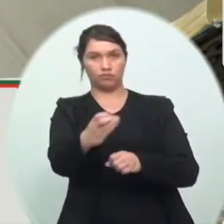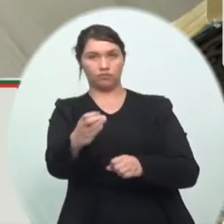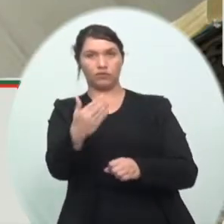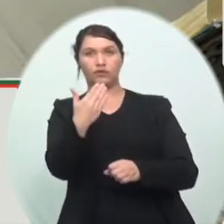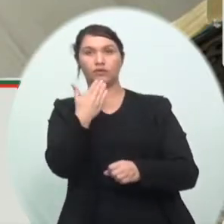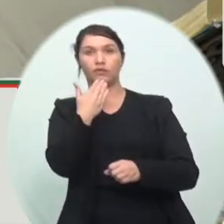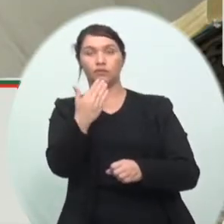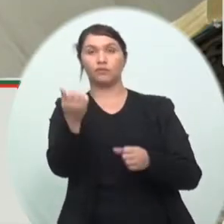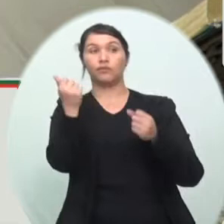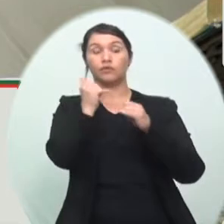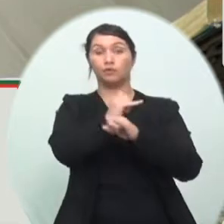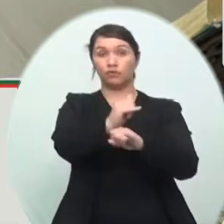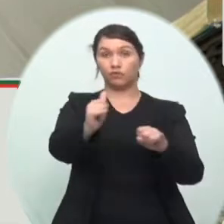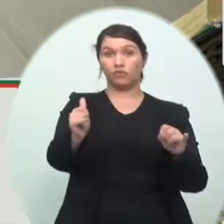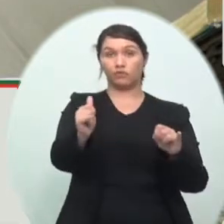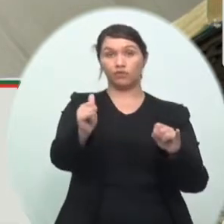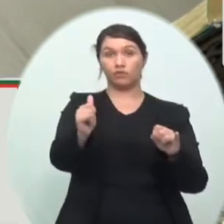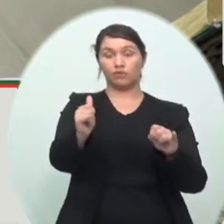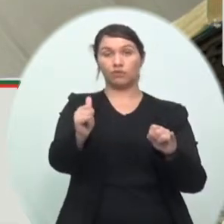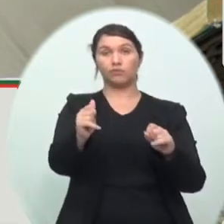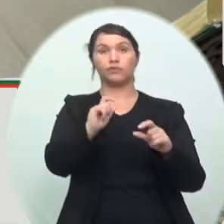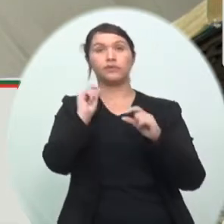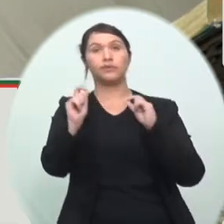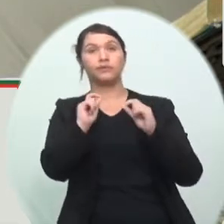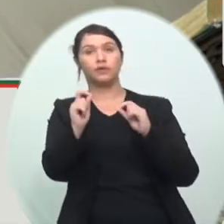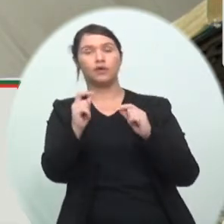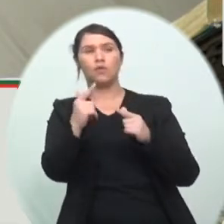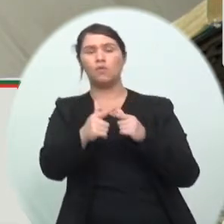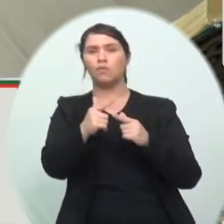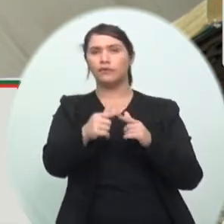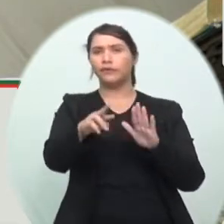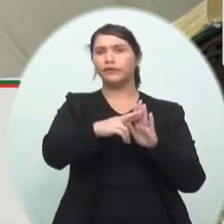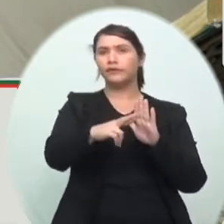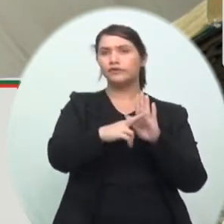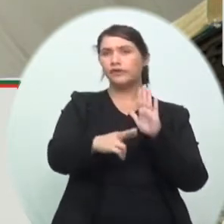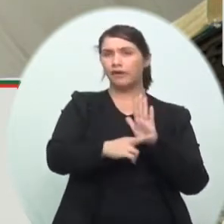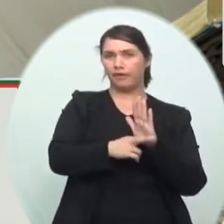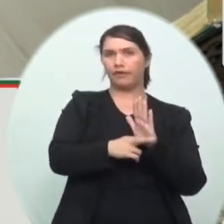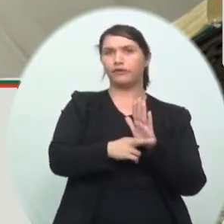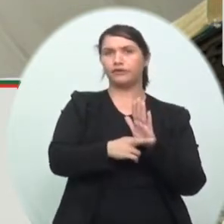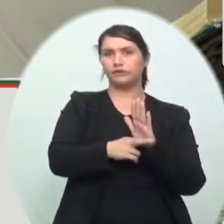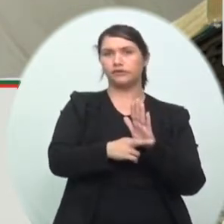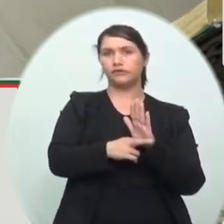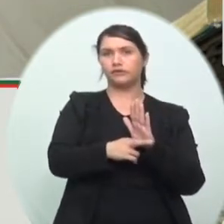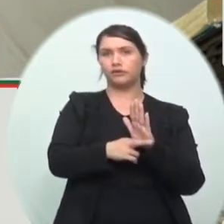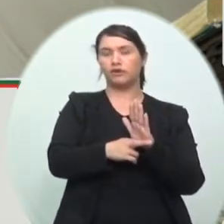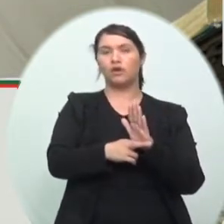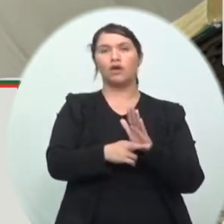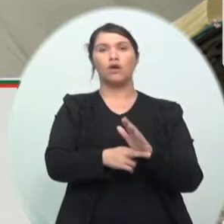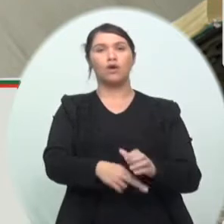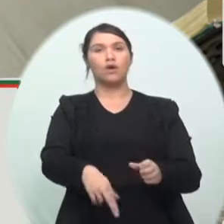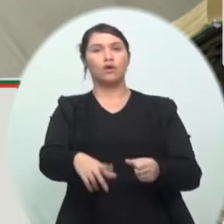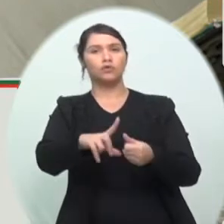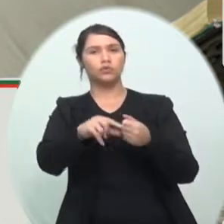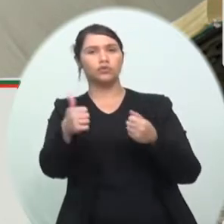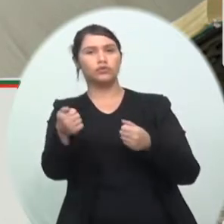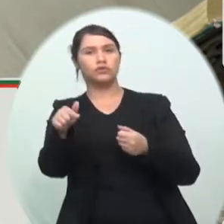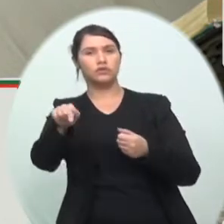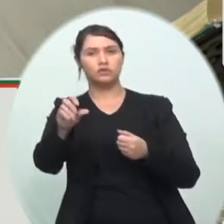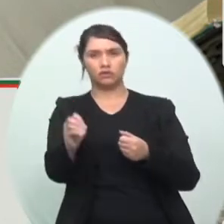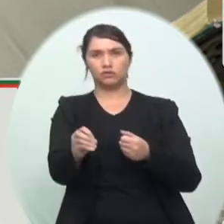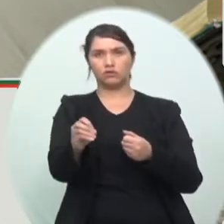casa legislativa as razões para o descumprimento do disposto no artigo 170, parágrafo único